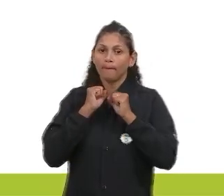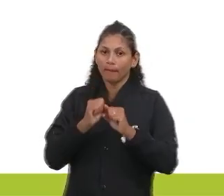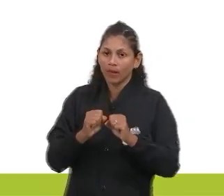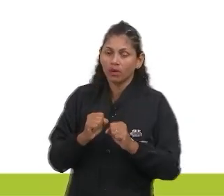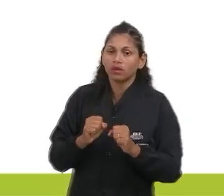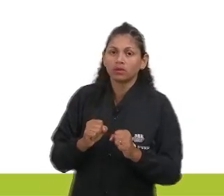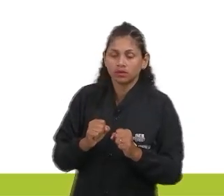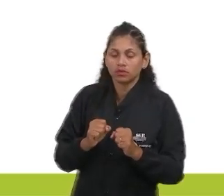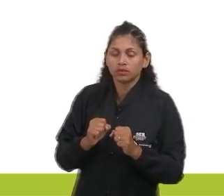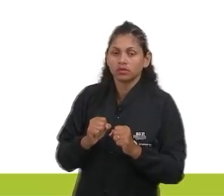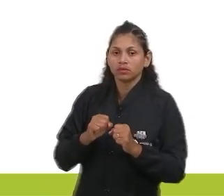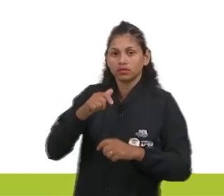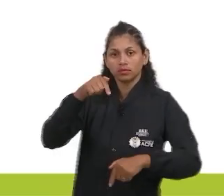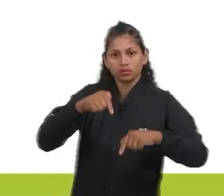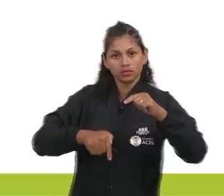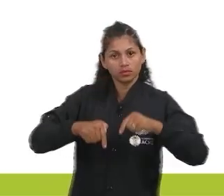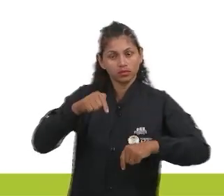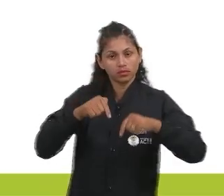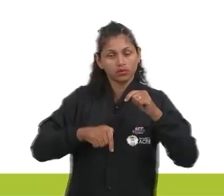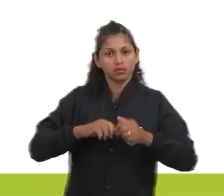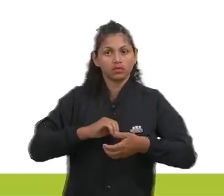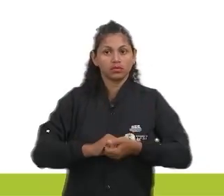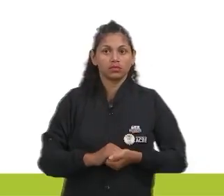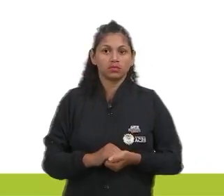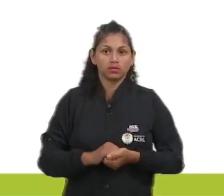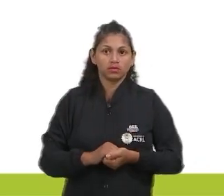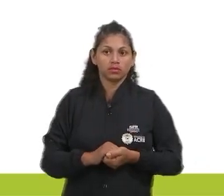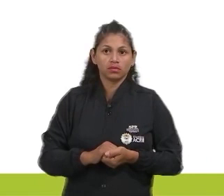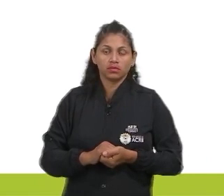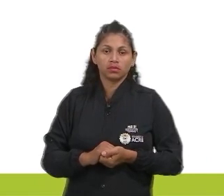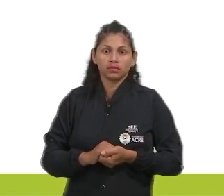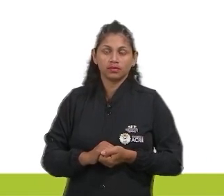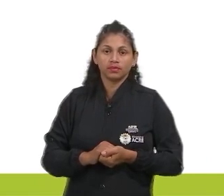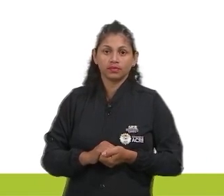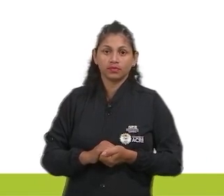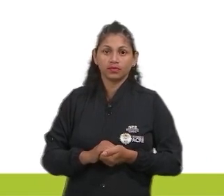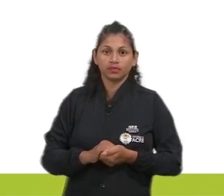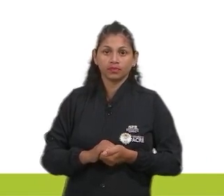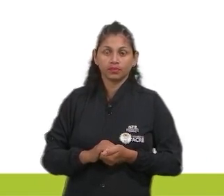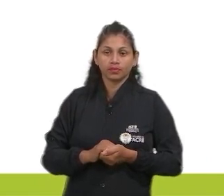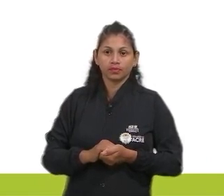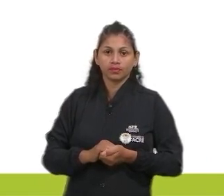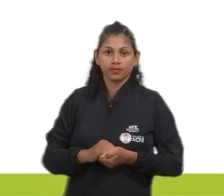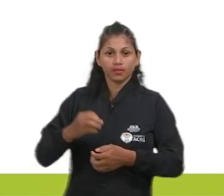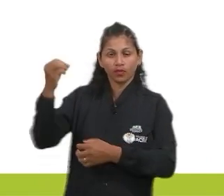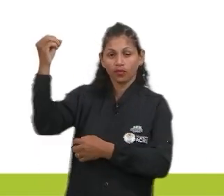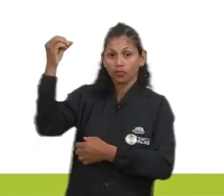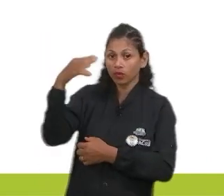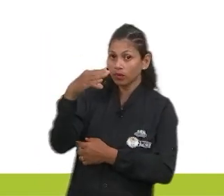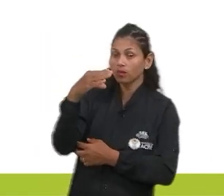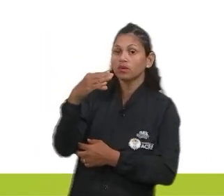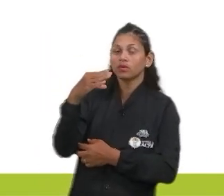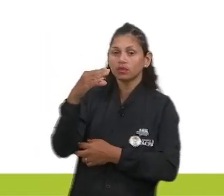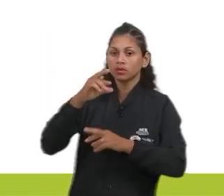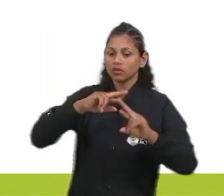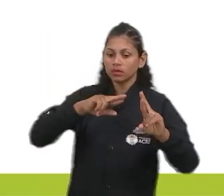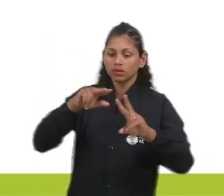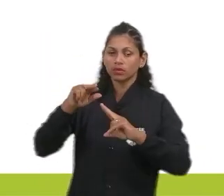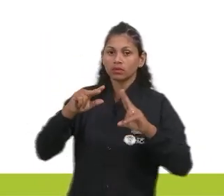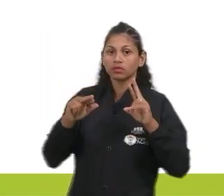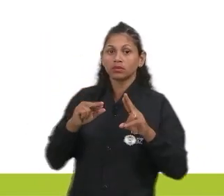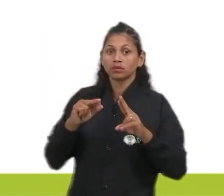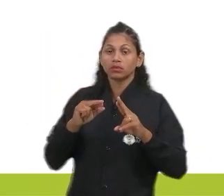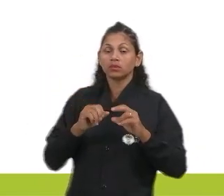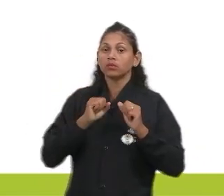da química. As moléculas dos sinalizadores químicos produzidas pelas abelhas rainha e